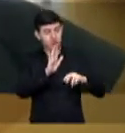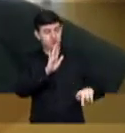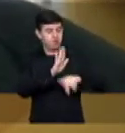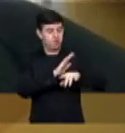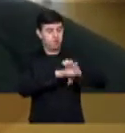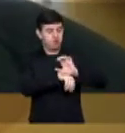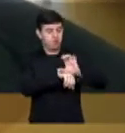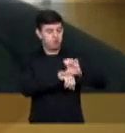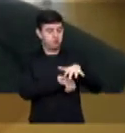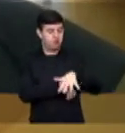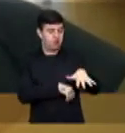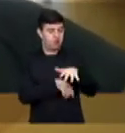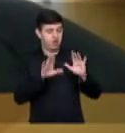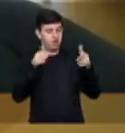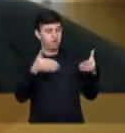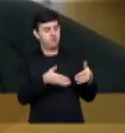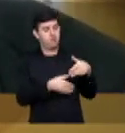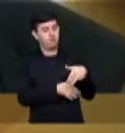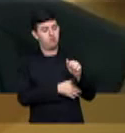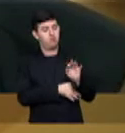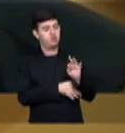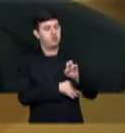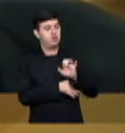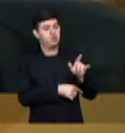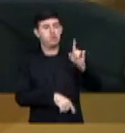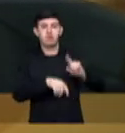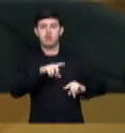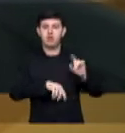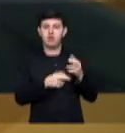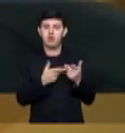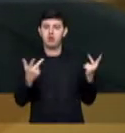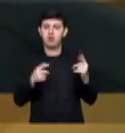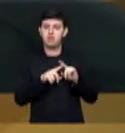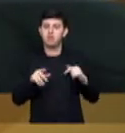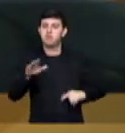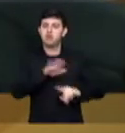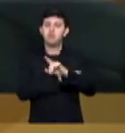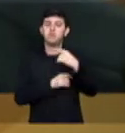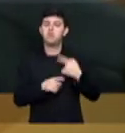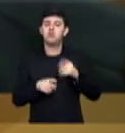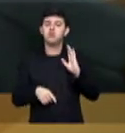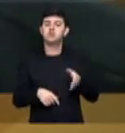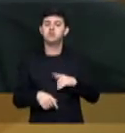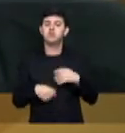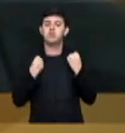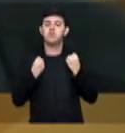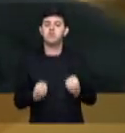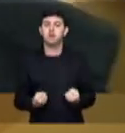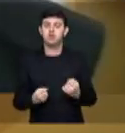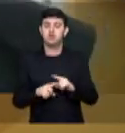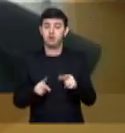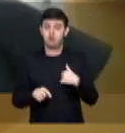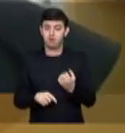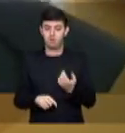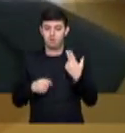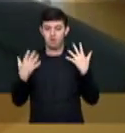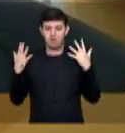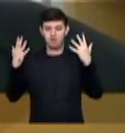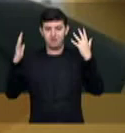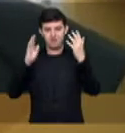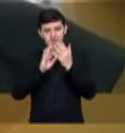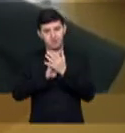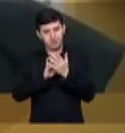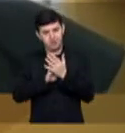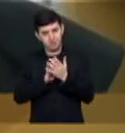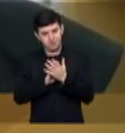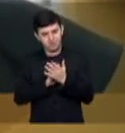Constituição. O que nisso pesa com vigor, é de que eu louvo e aplaudo